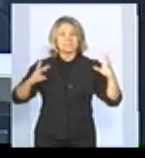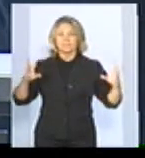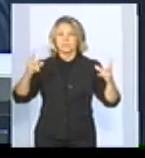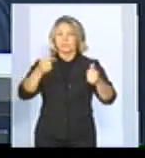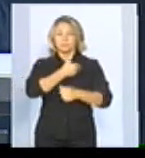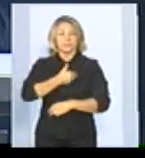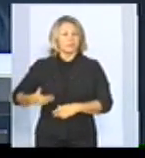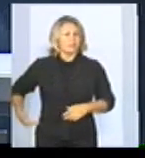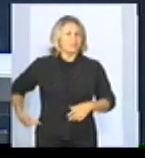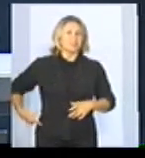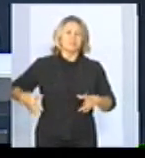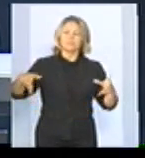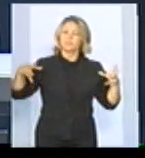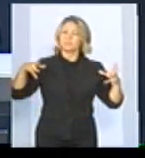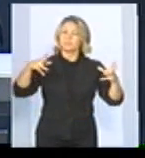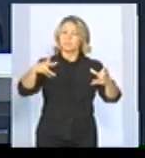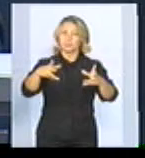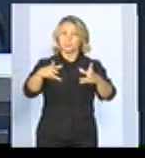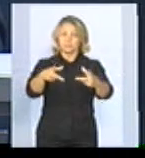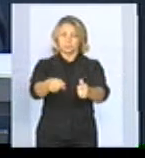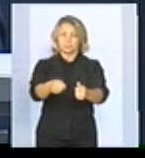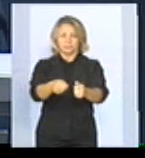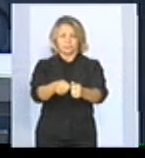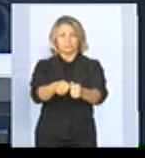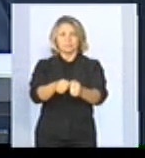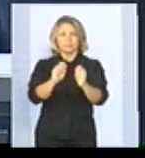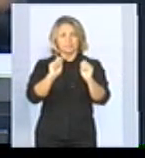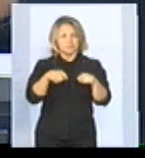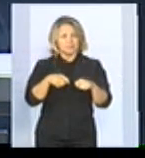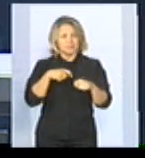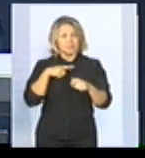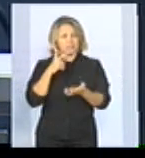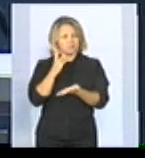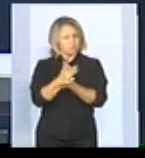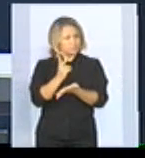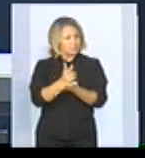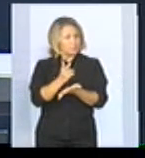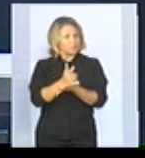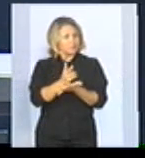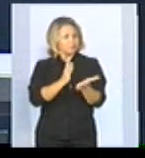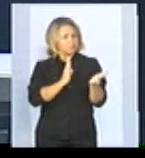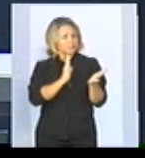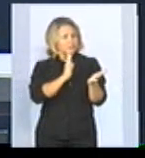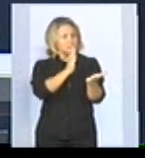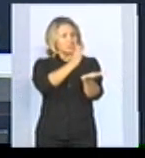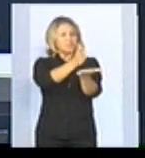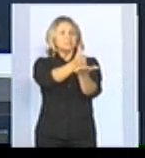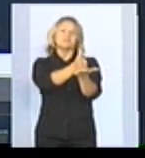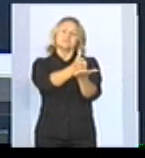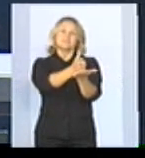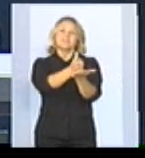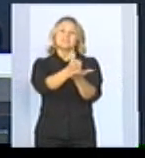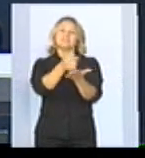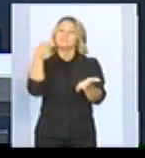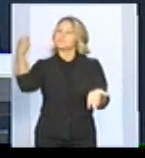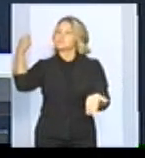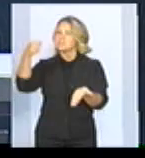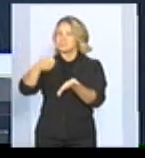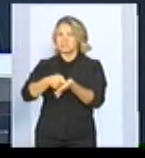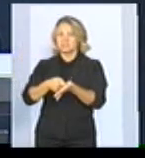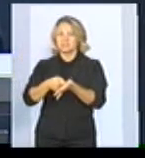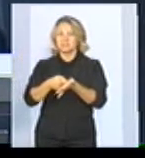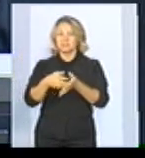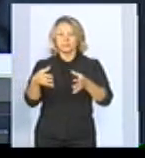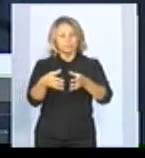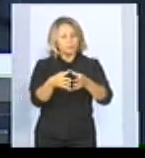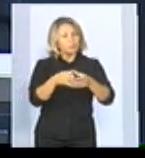governo estado todos né estejam na mesma direção qual seja a de garantir que o setor